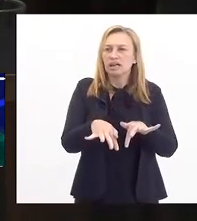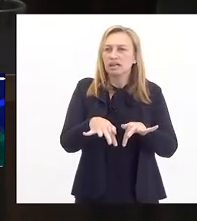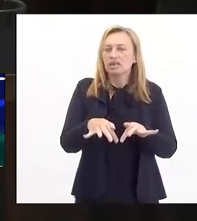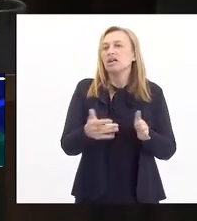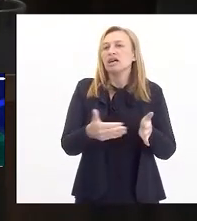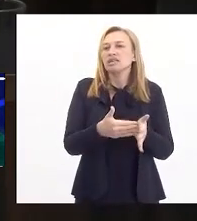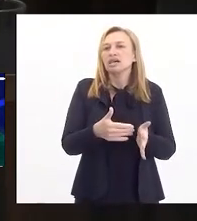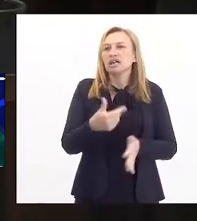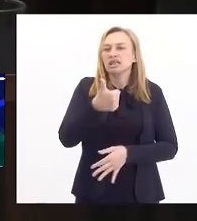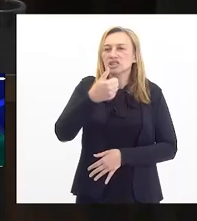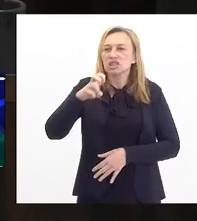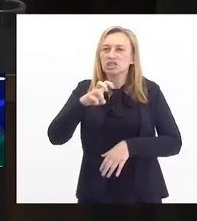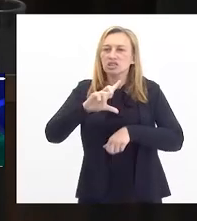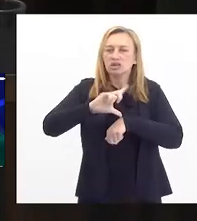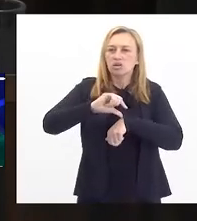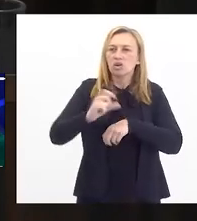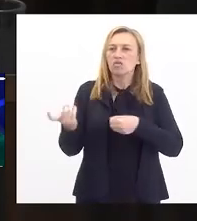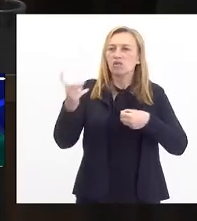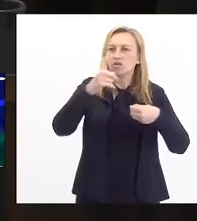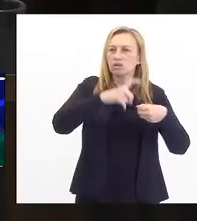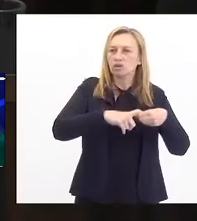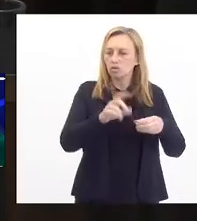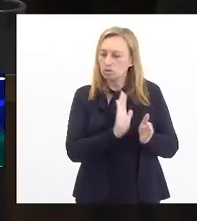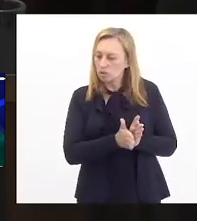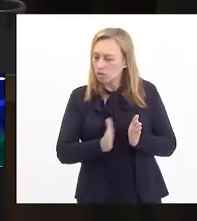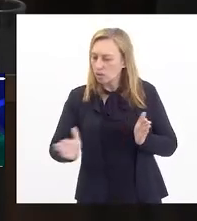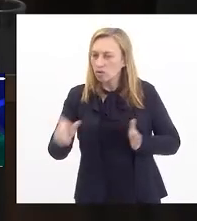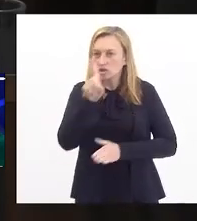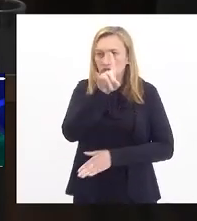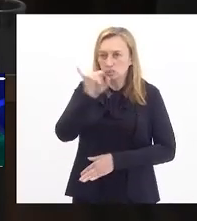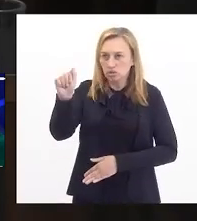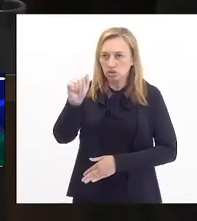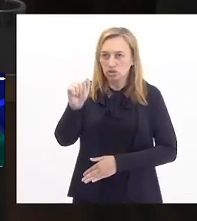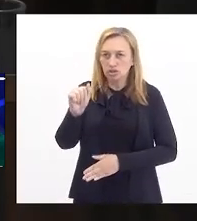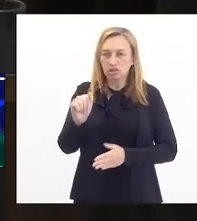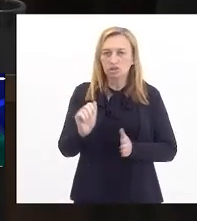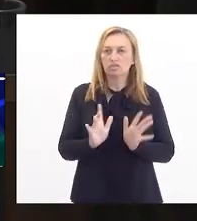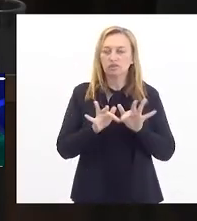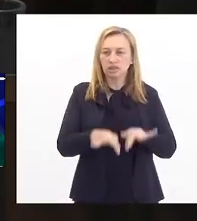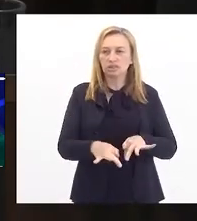horas, quando retornaremos com a ordem do dia. Está suspensa a sessão.